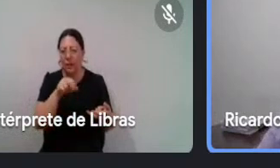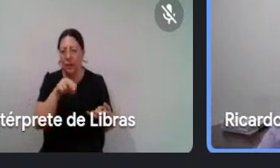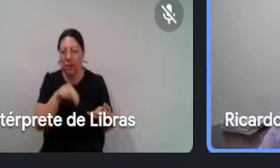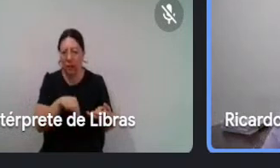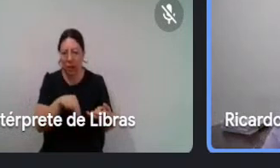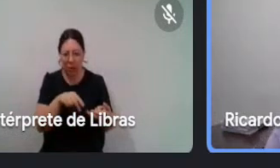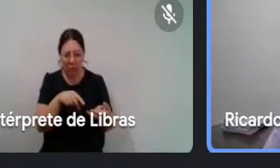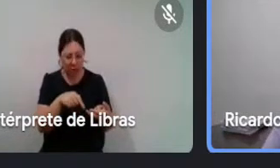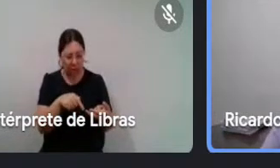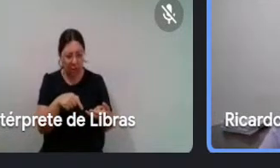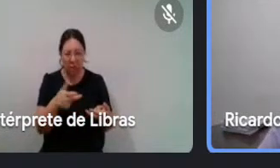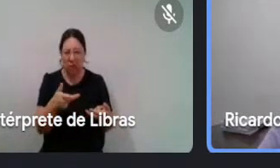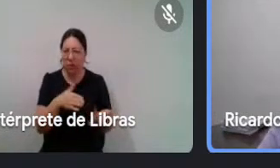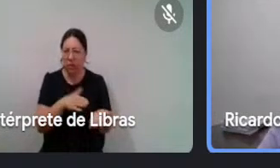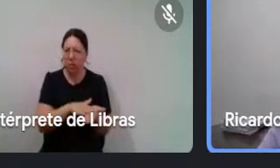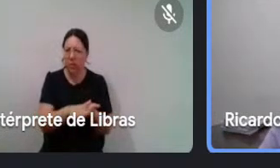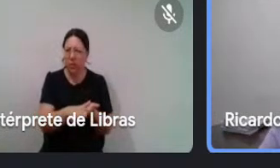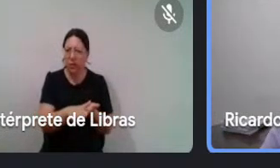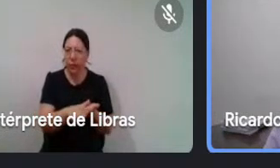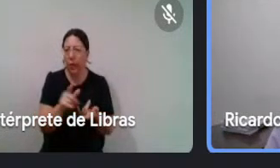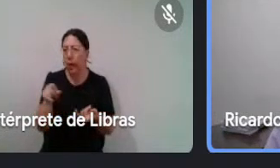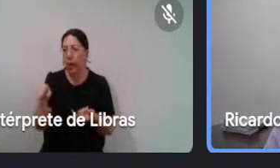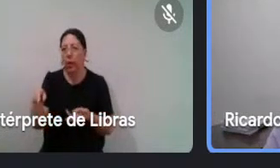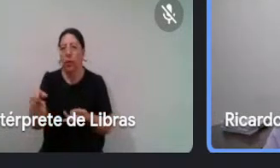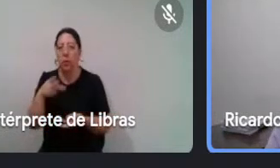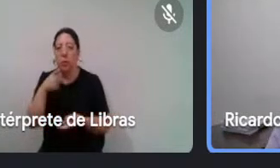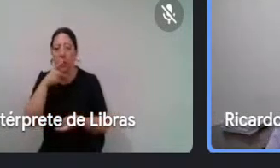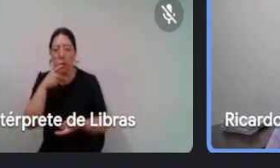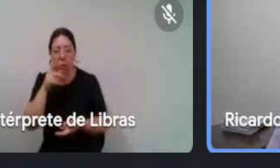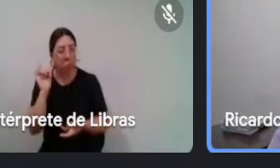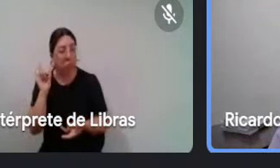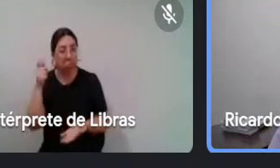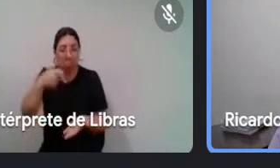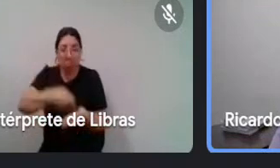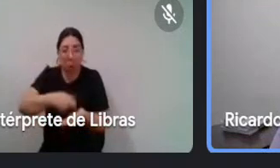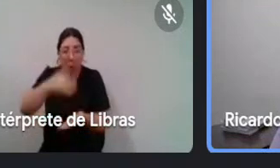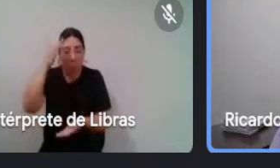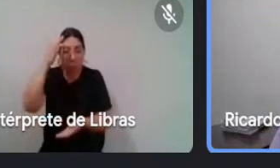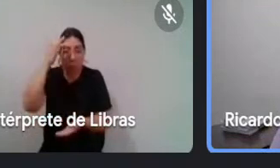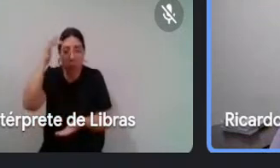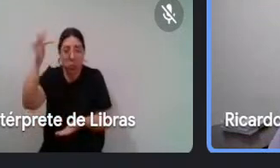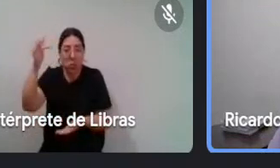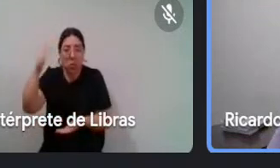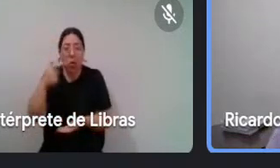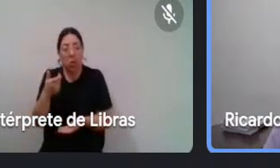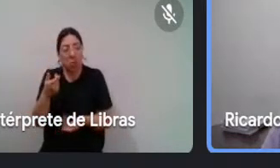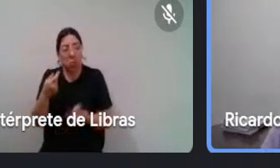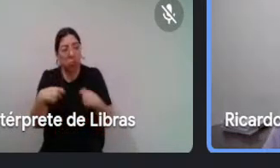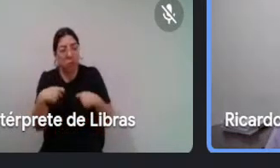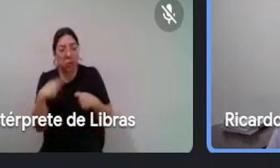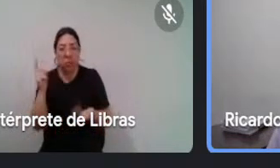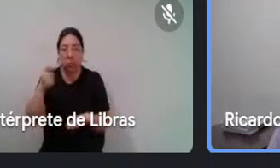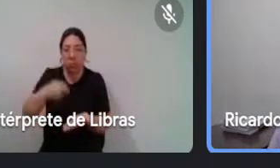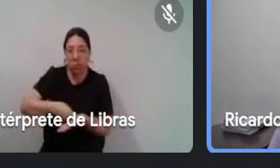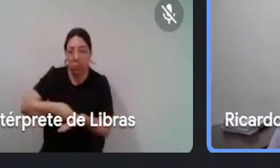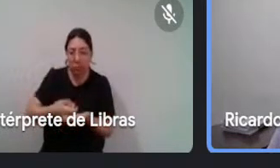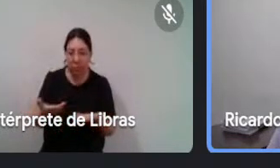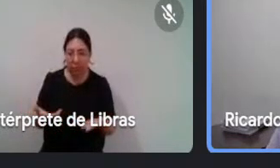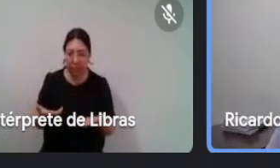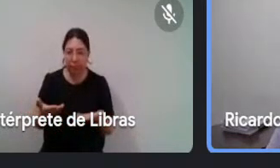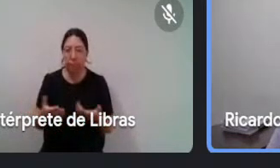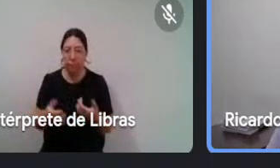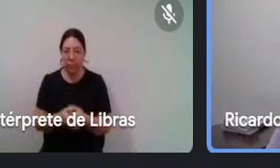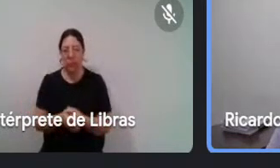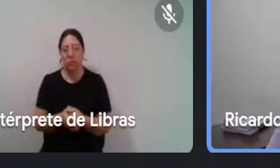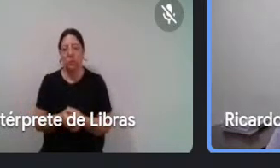recolhimento, ocasionou o erro do partido no pagamento. Também que não ensejaria um motivo para a irregularidade do pagamento.